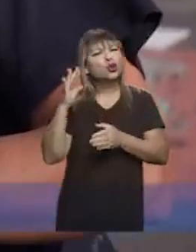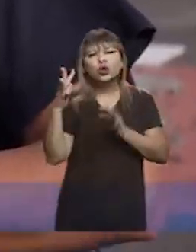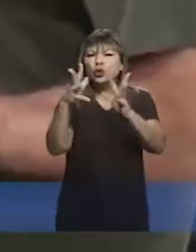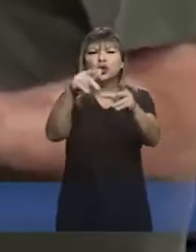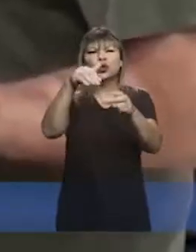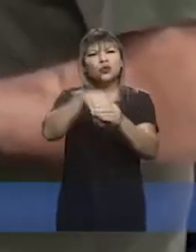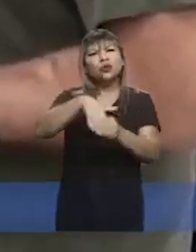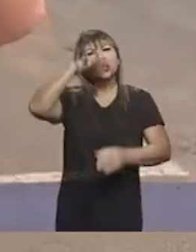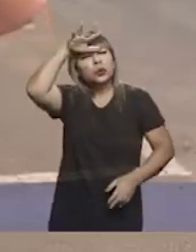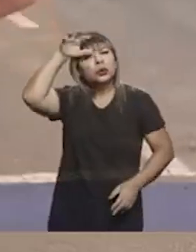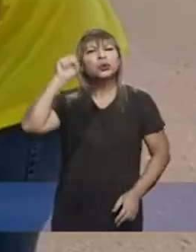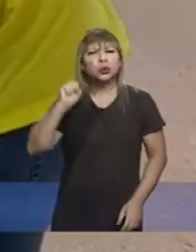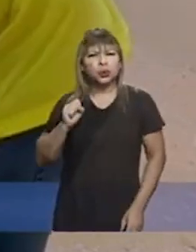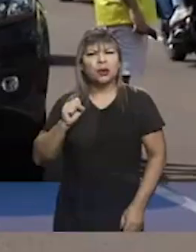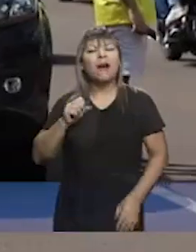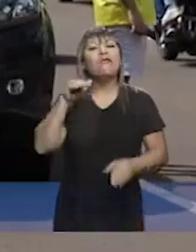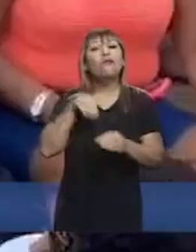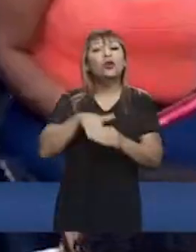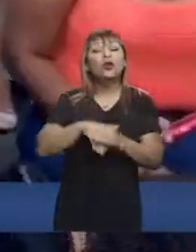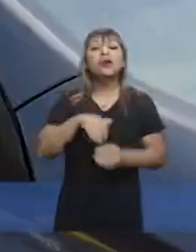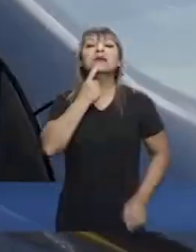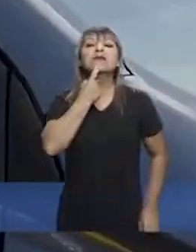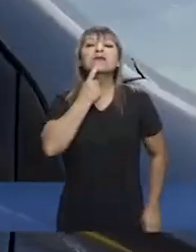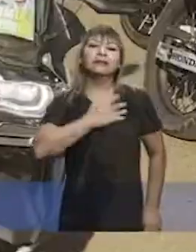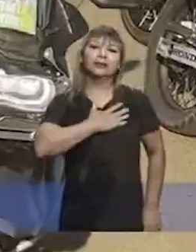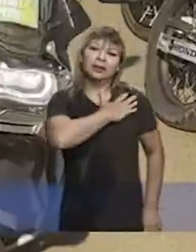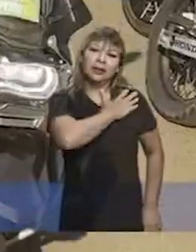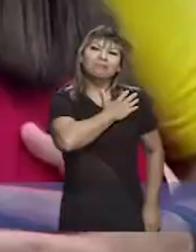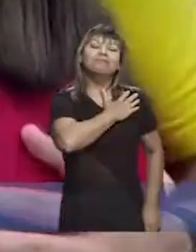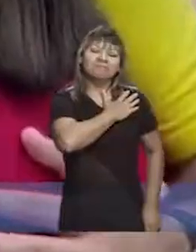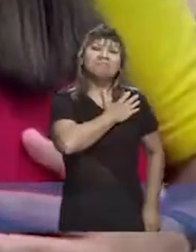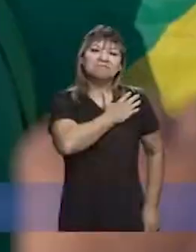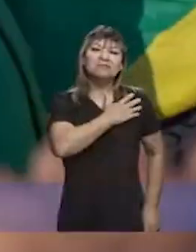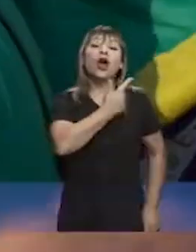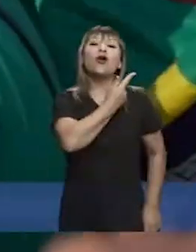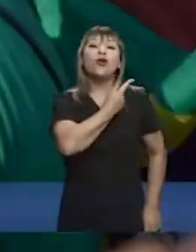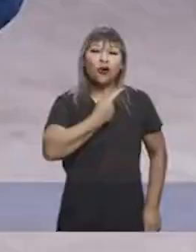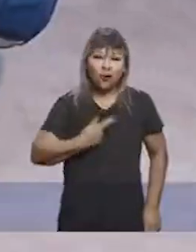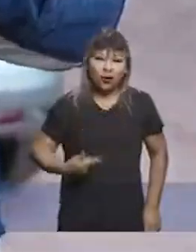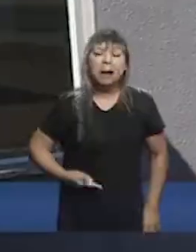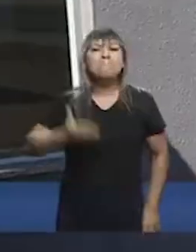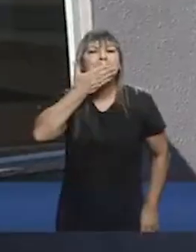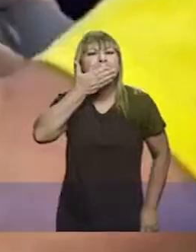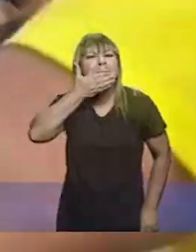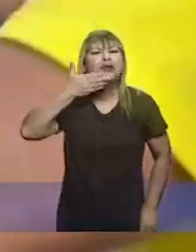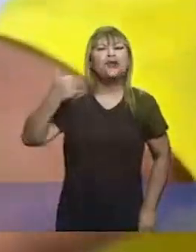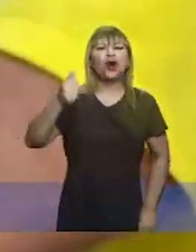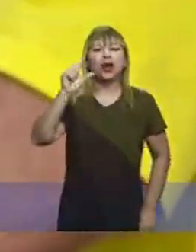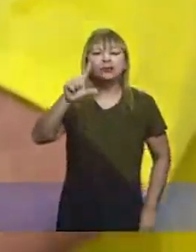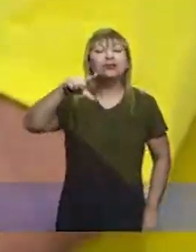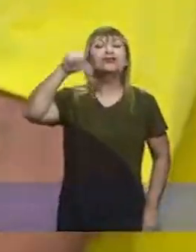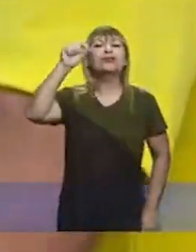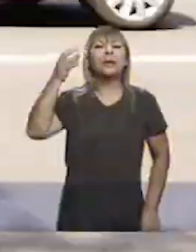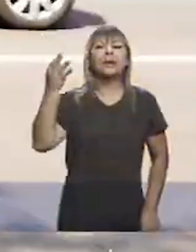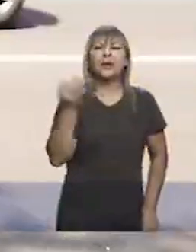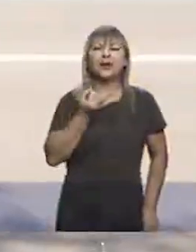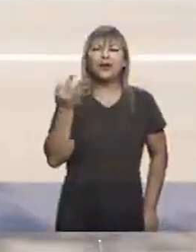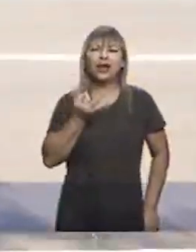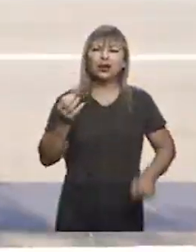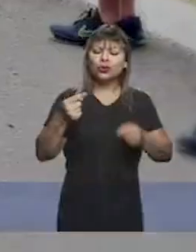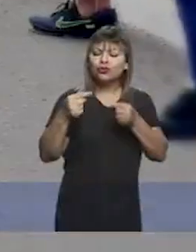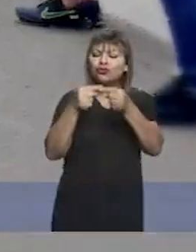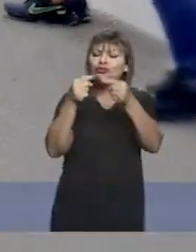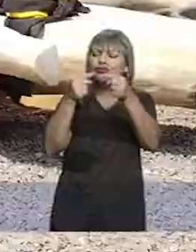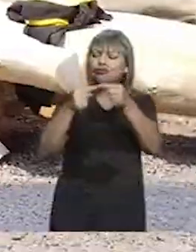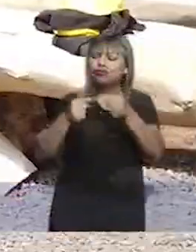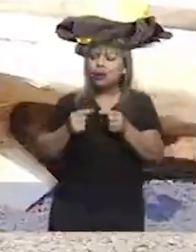todos os eleitores de Mato Grosso do Sul. Votem no Capitão Contar para governador. É a melhor opção, perfeitamente